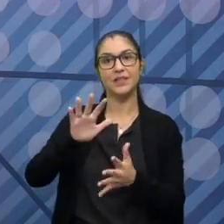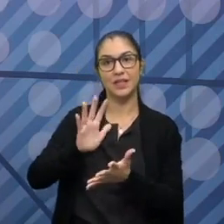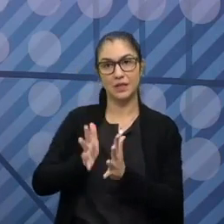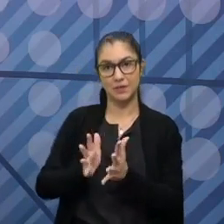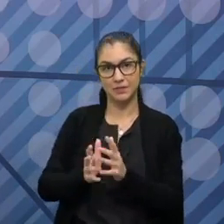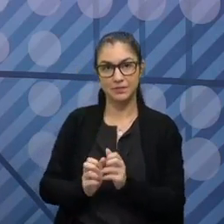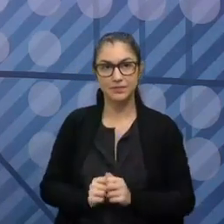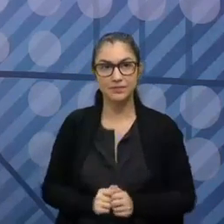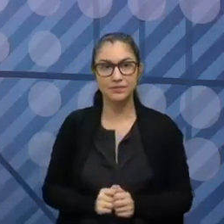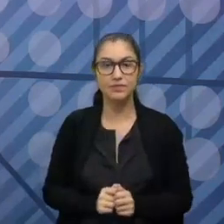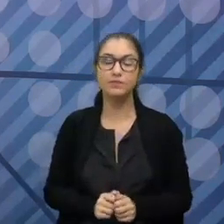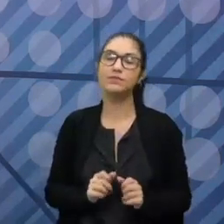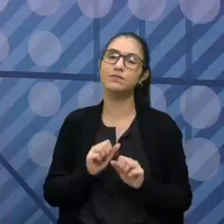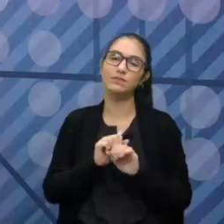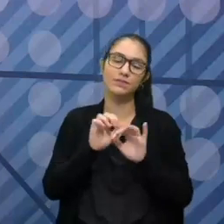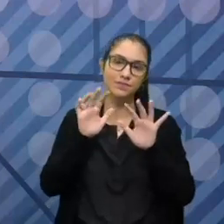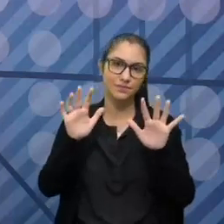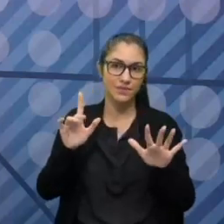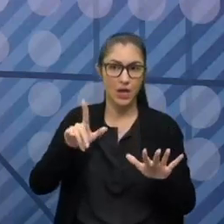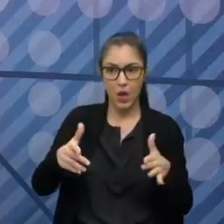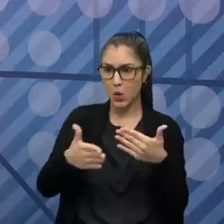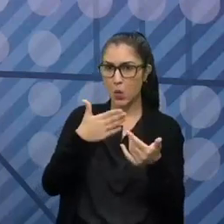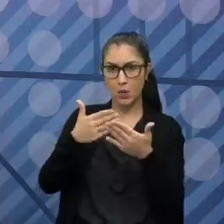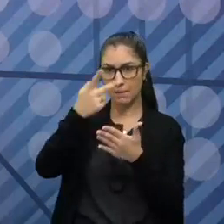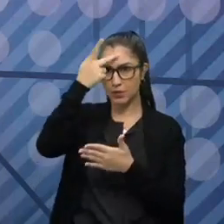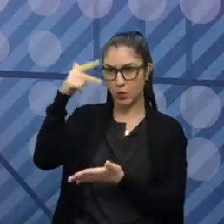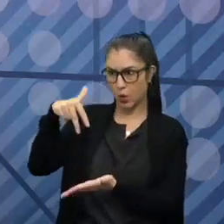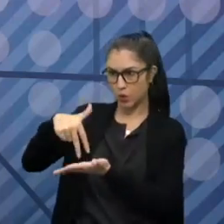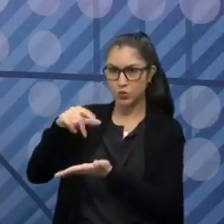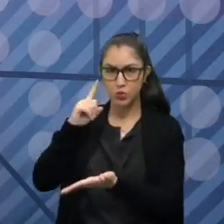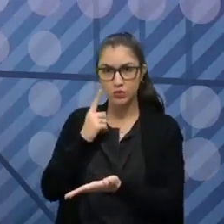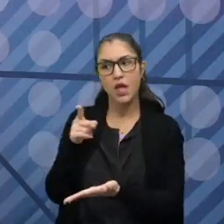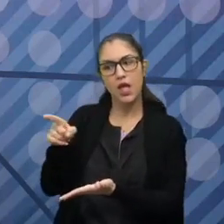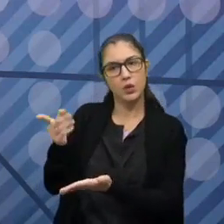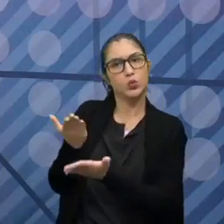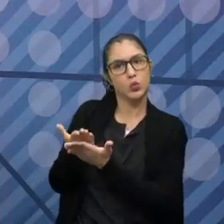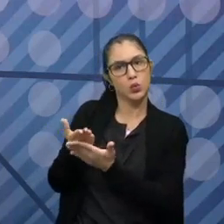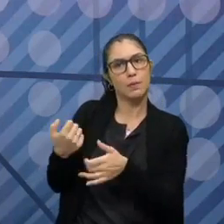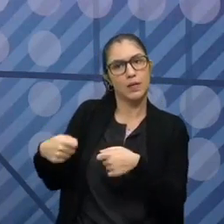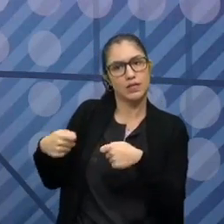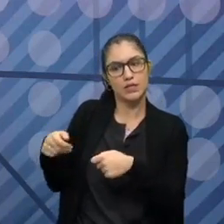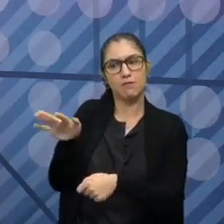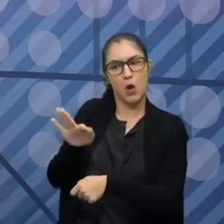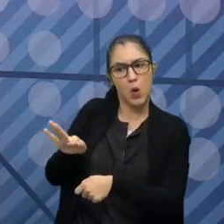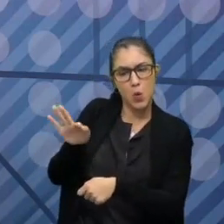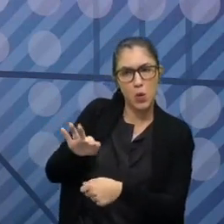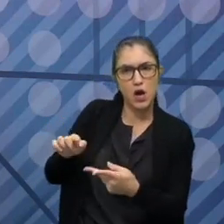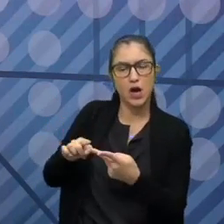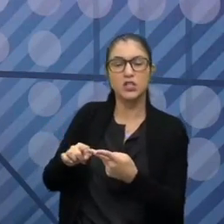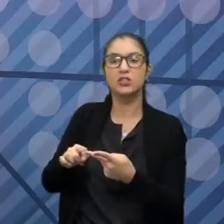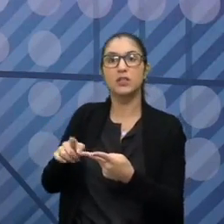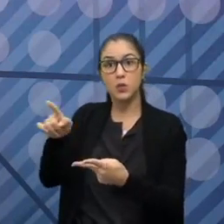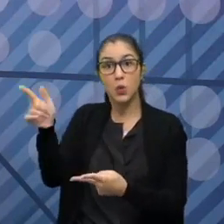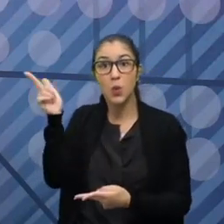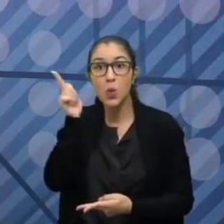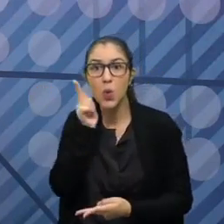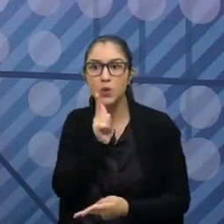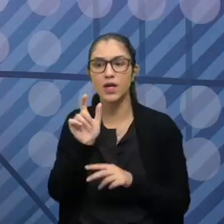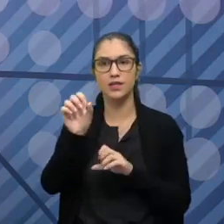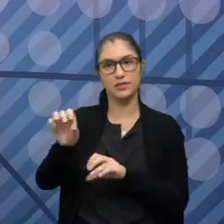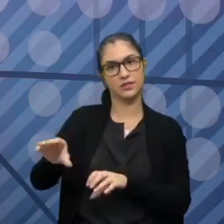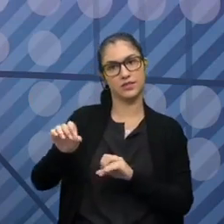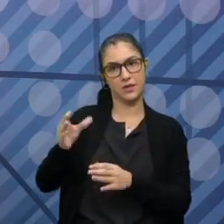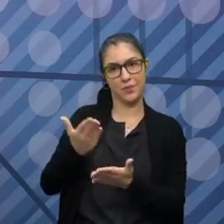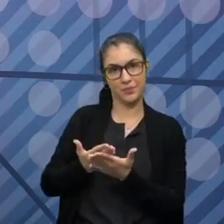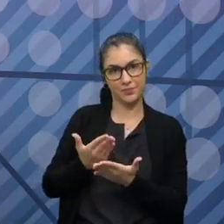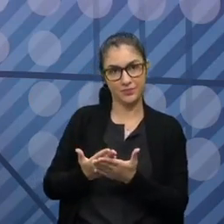Libras. Logicamente, não é qualquer surdo. É um surdo que estudou, é um surdo que se preparou, que tem condições de ministrar